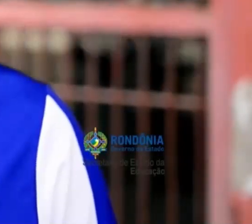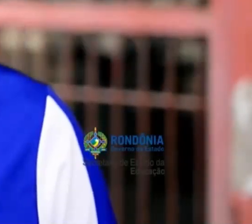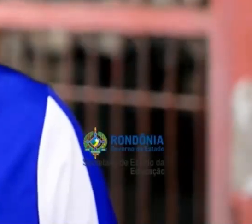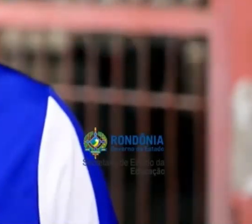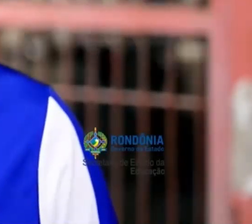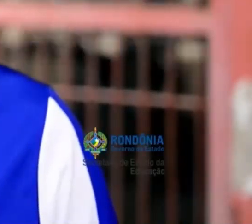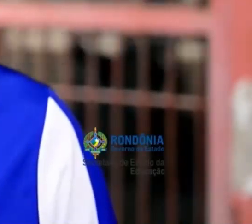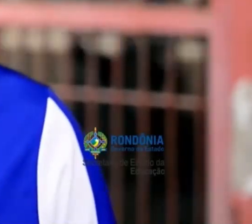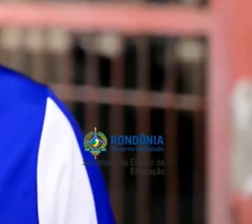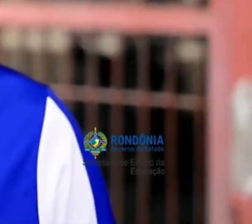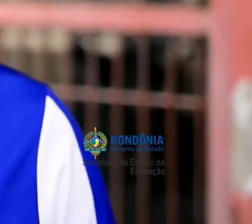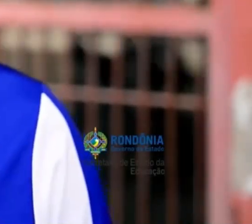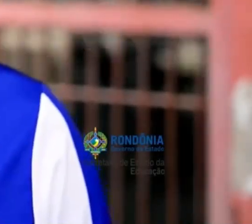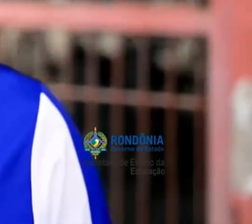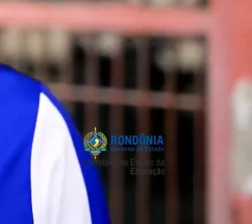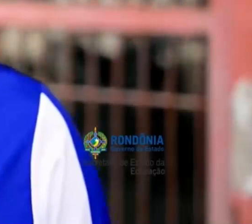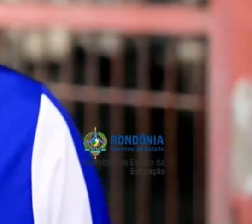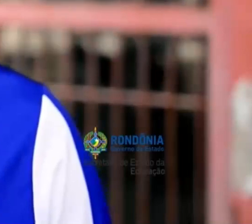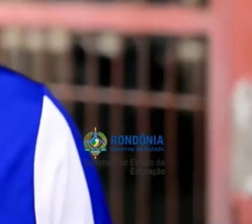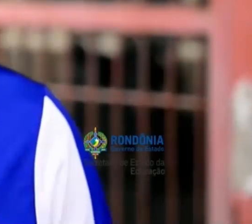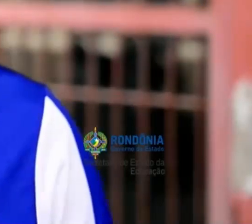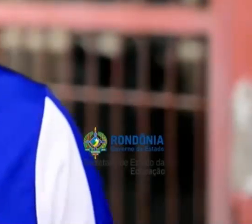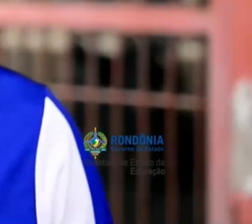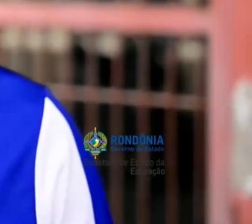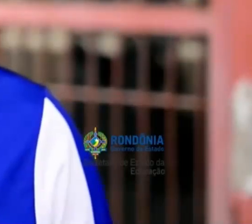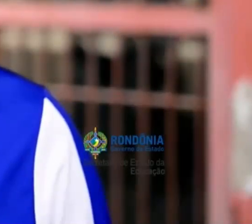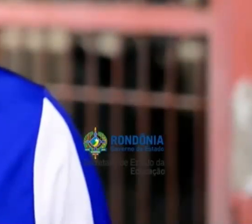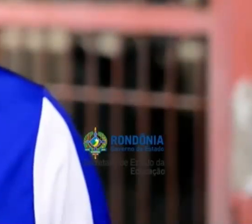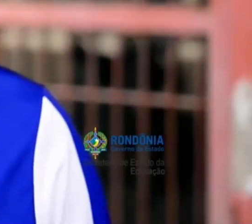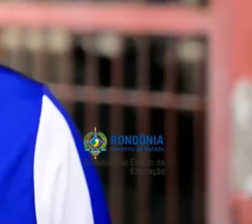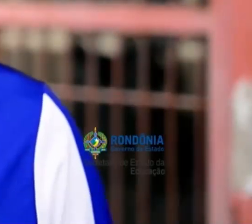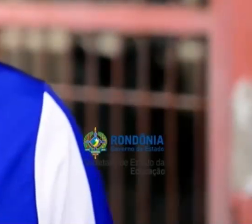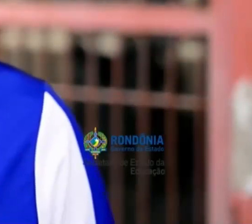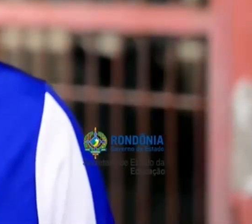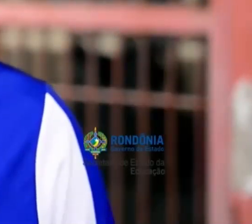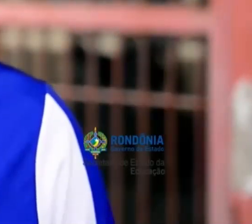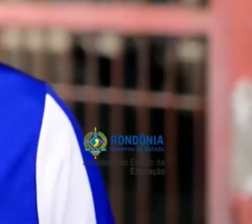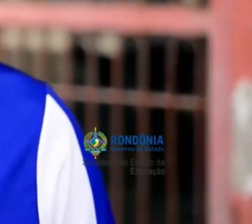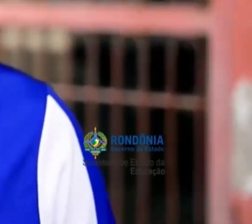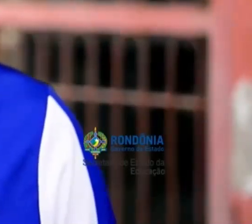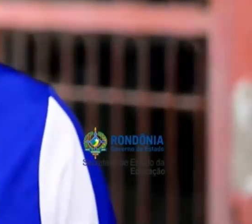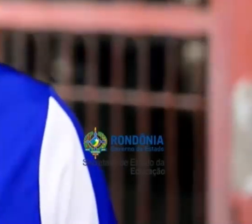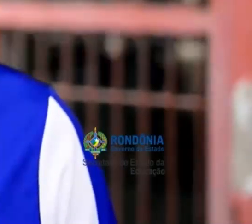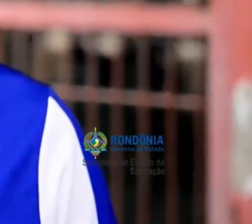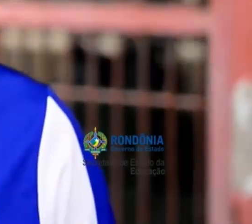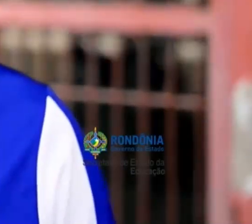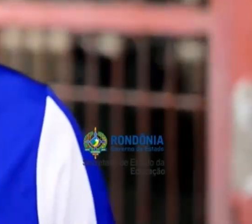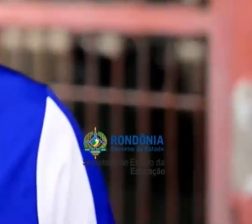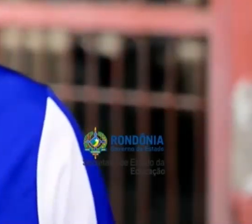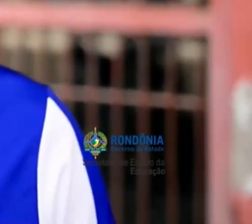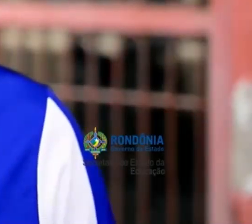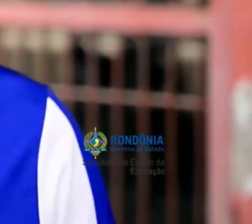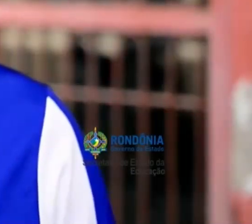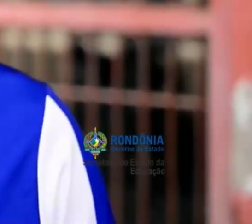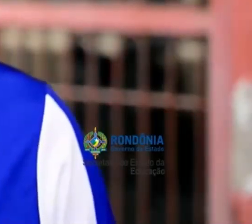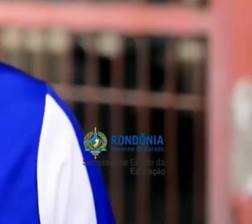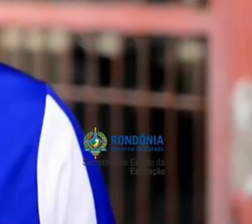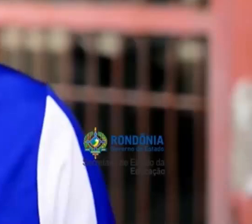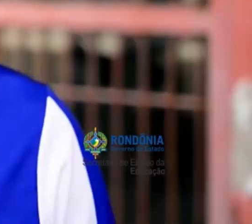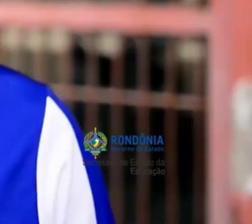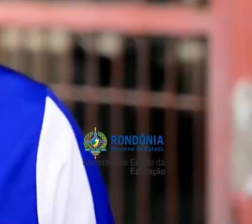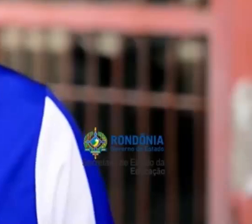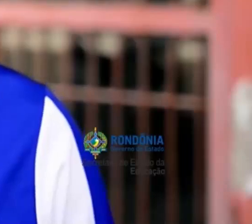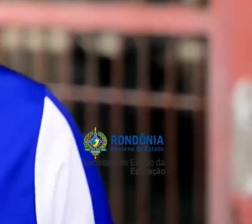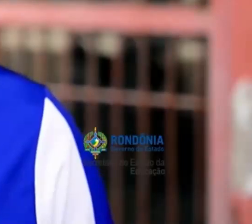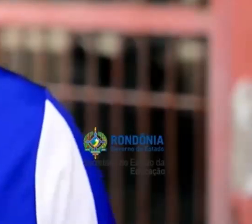no Colégio General Osório. Está com 20 anos, quando eu tinha 20 anos, e aí hoje eu estou com 61, já me esqueci o que